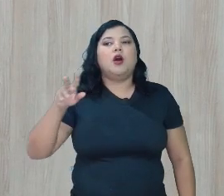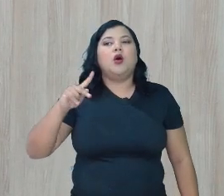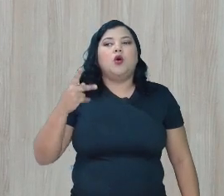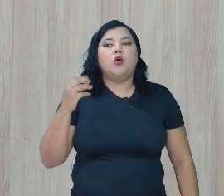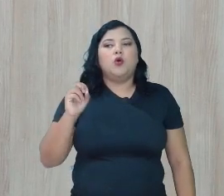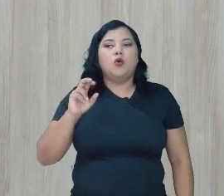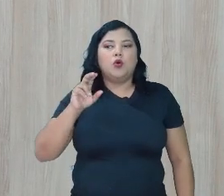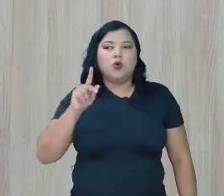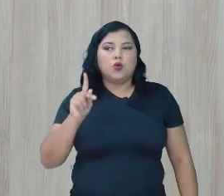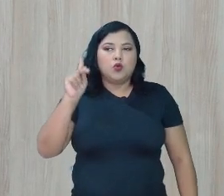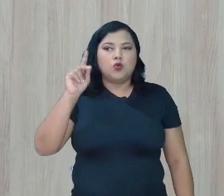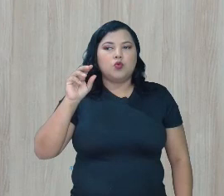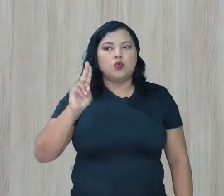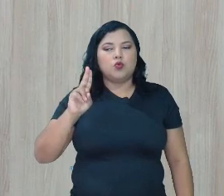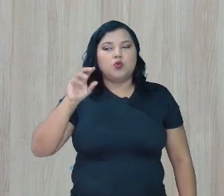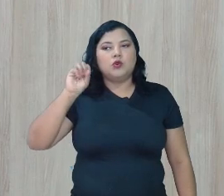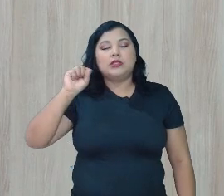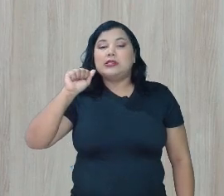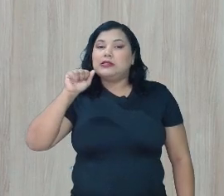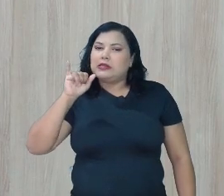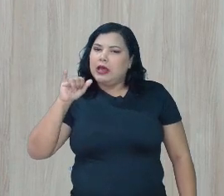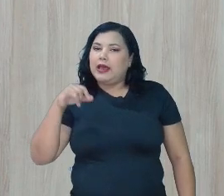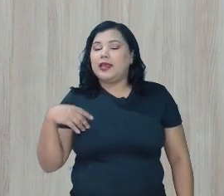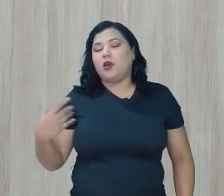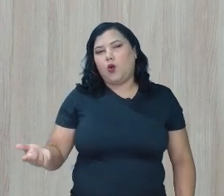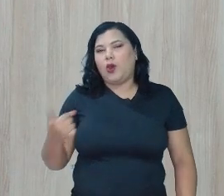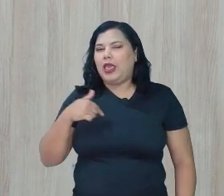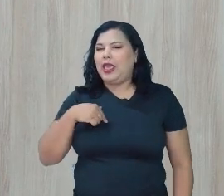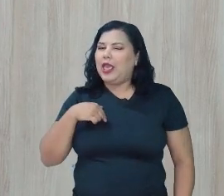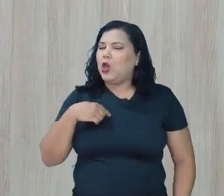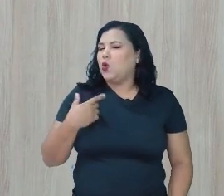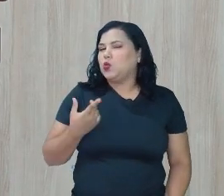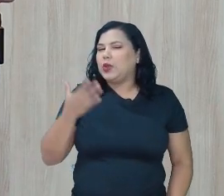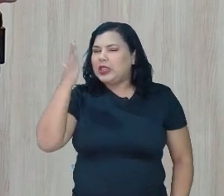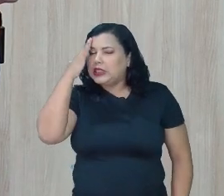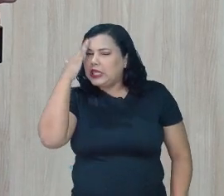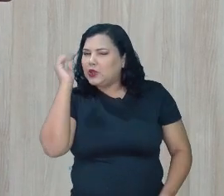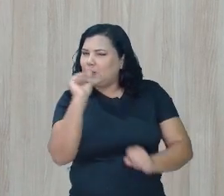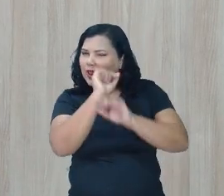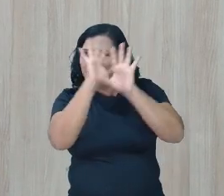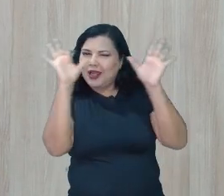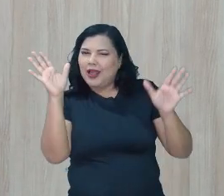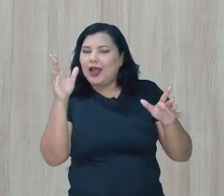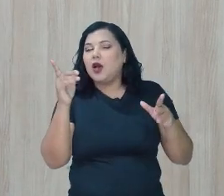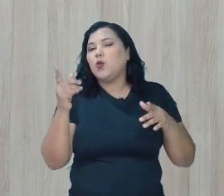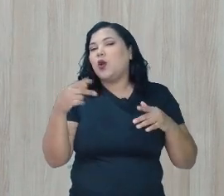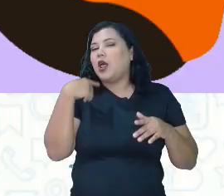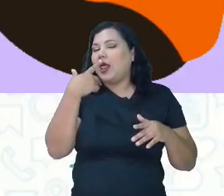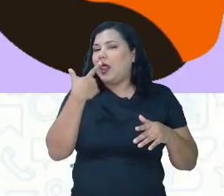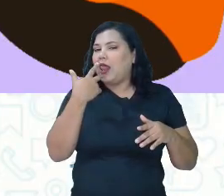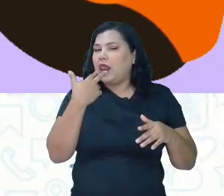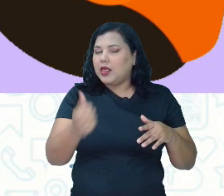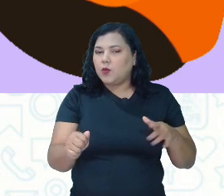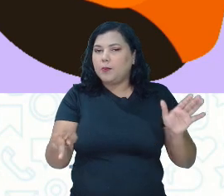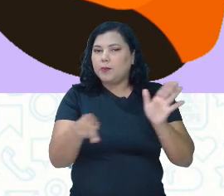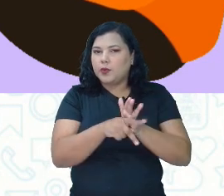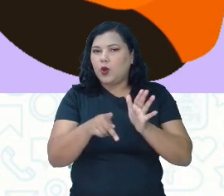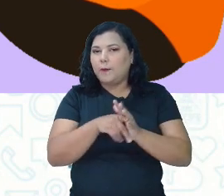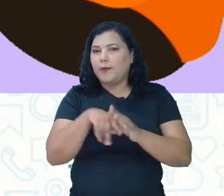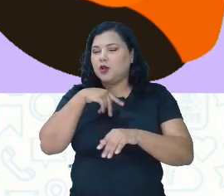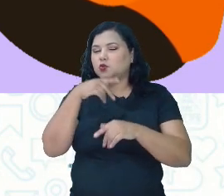portuguesa. E entende alguns termos em inglês, tá? Então, lançou o primeiro